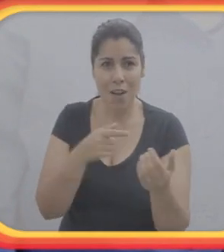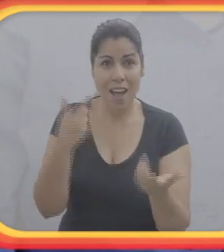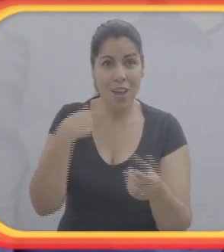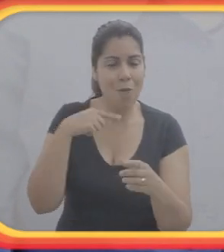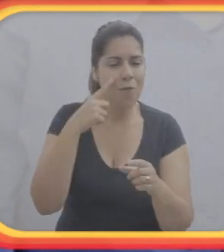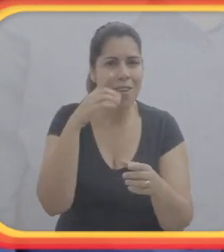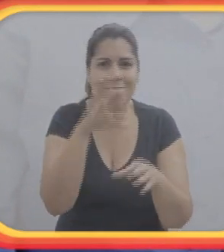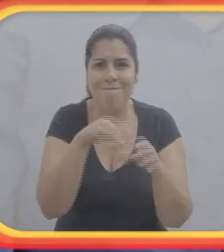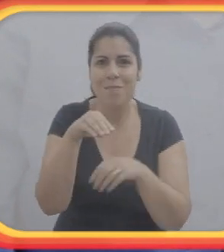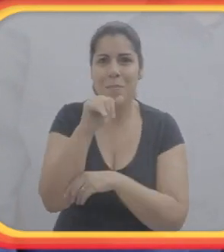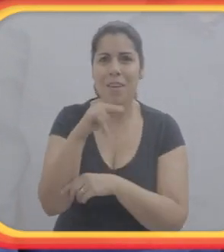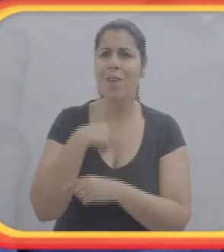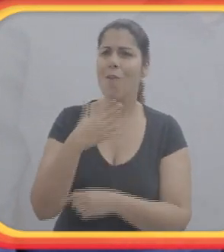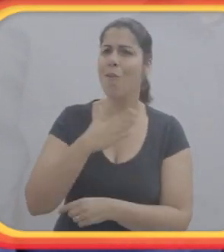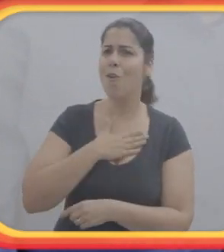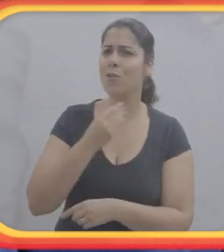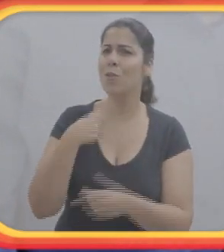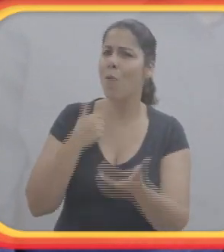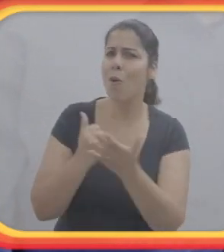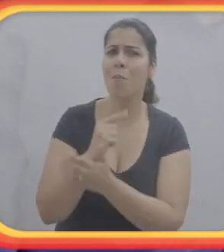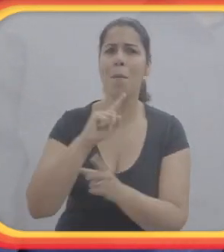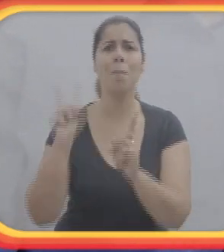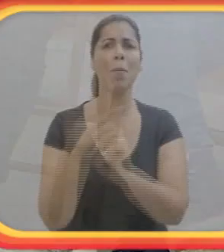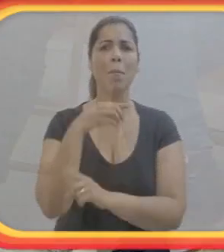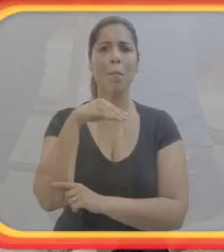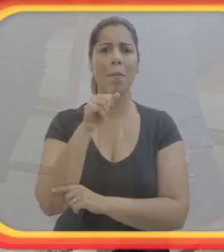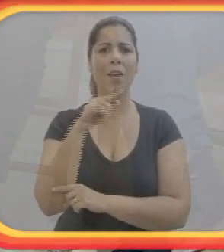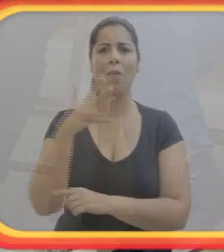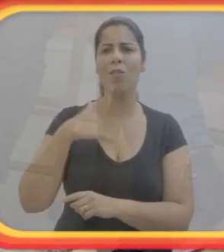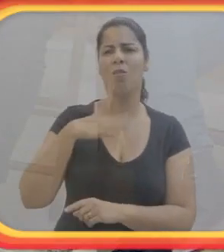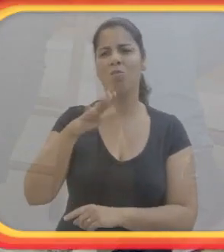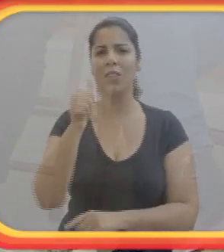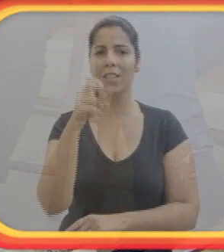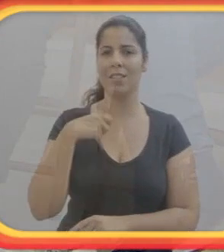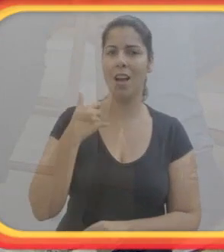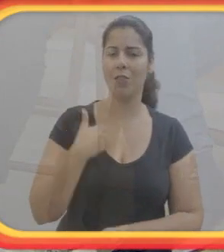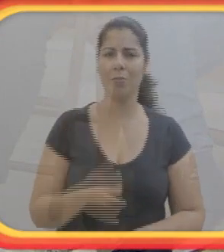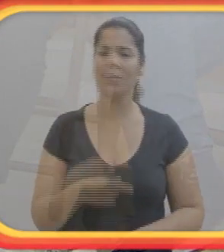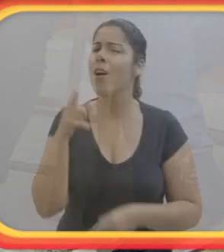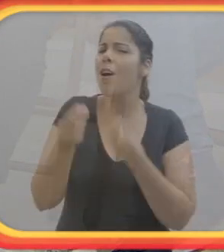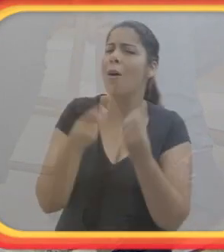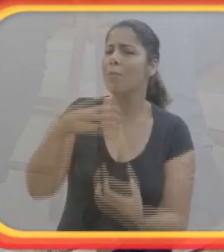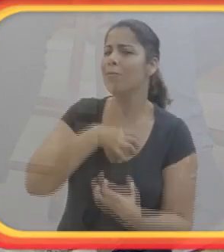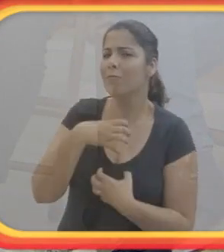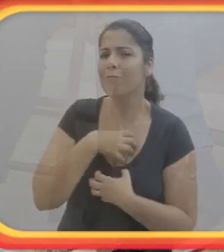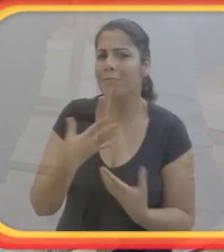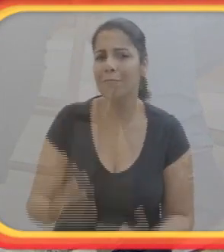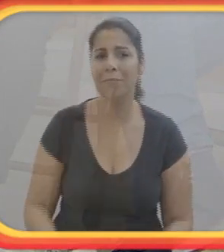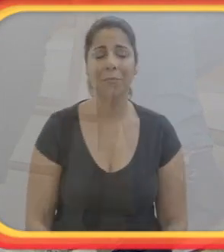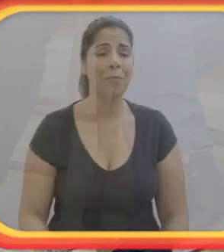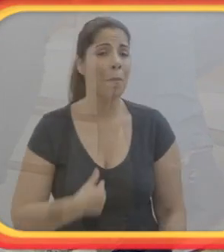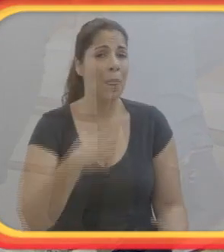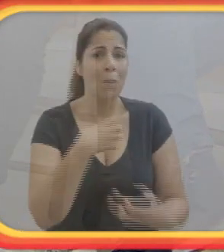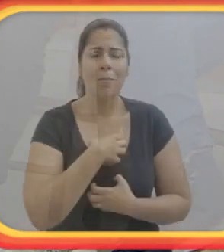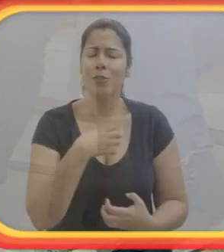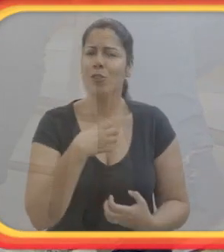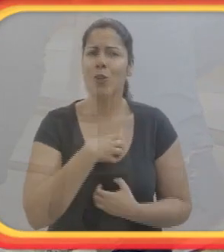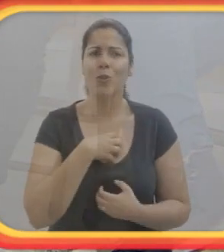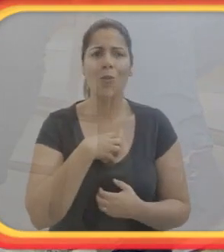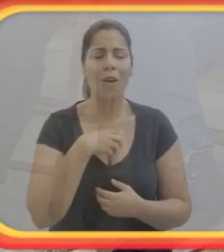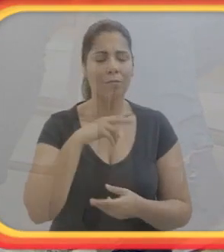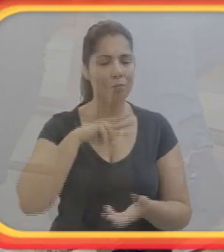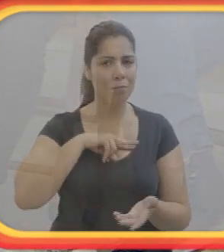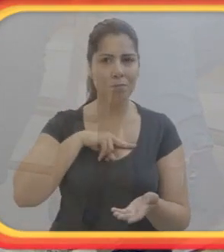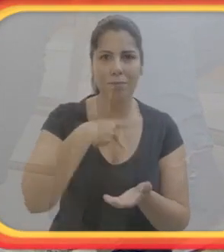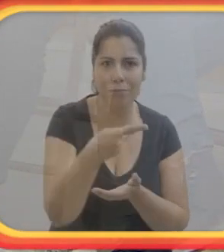é um fenômeno natural. Que é isso que cria a Fairy Rainbow. Fairy